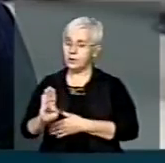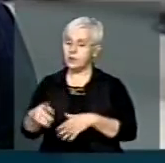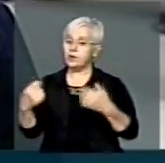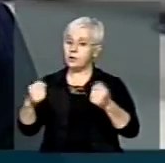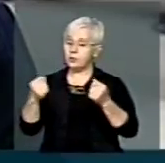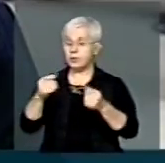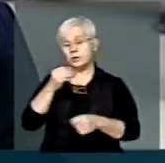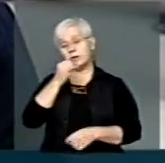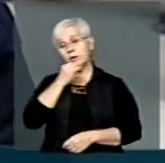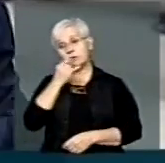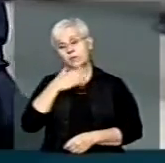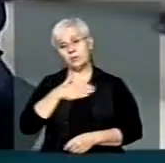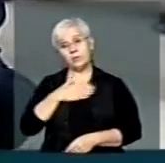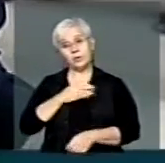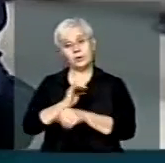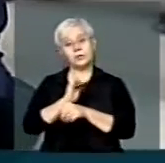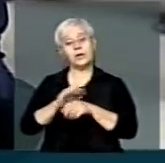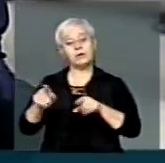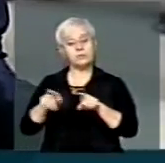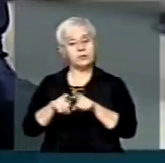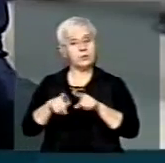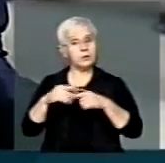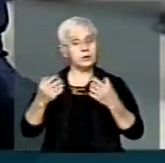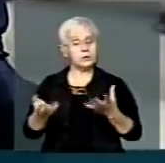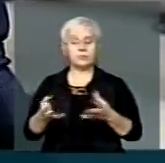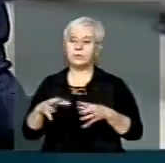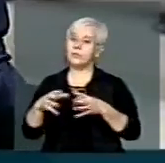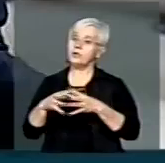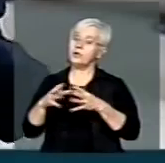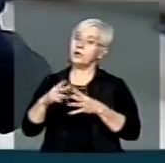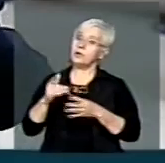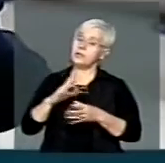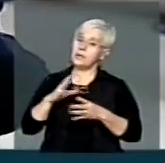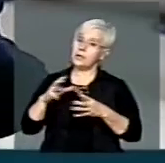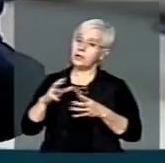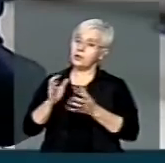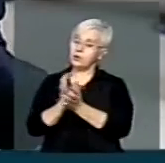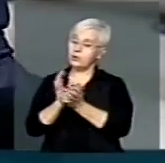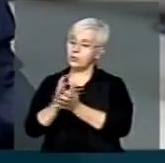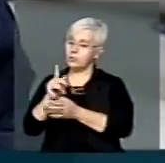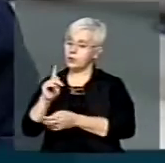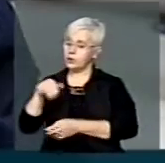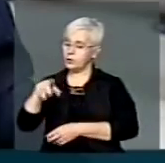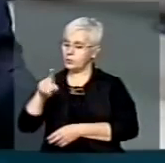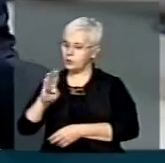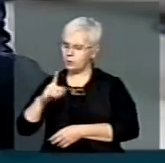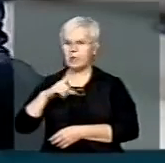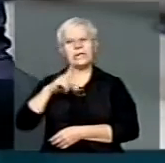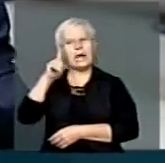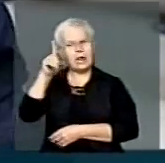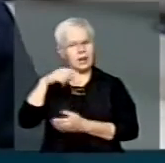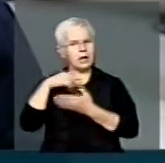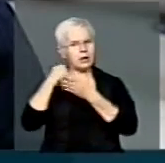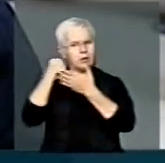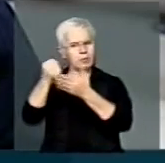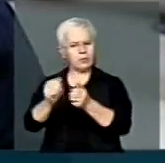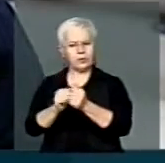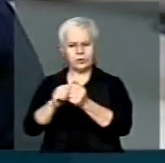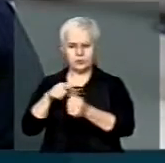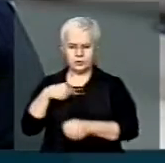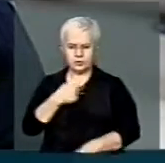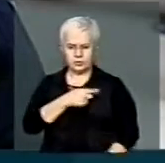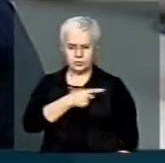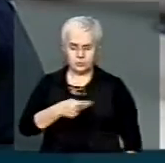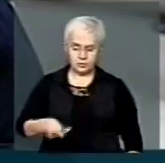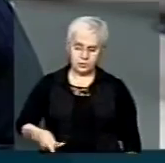lá no meu estado a mesma coisa, em 2010, embora o PMDB estivesse lá apoiando a nossa